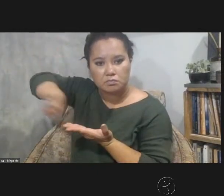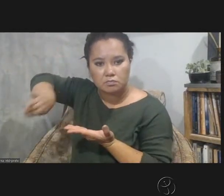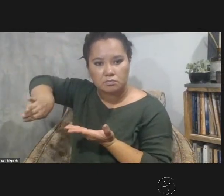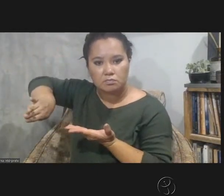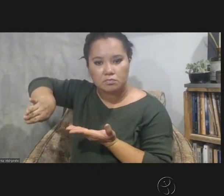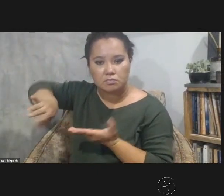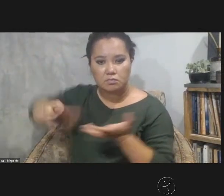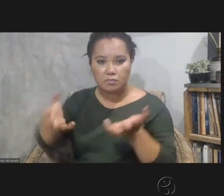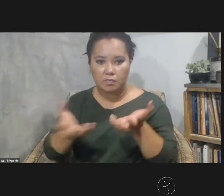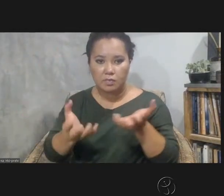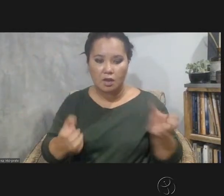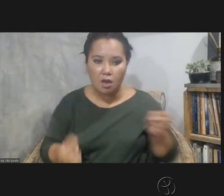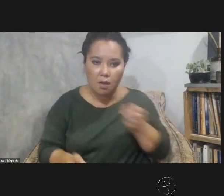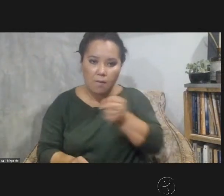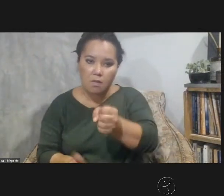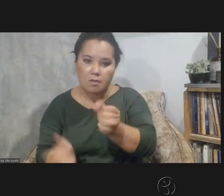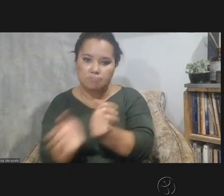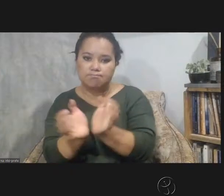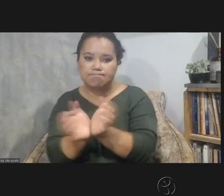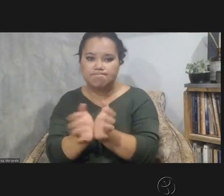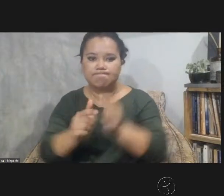Nós não